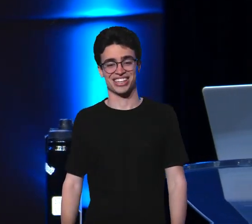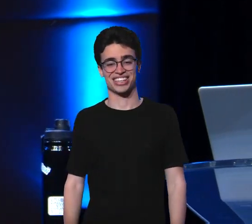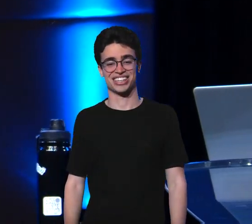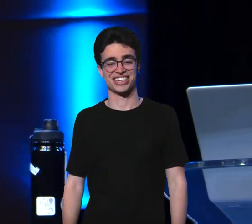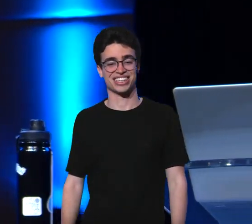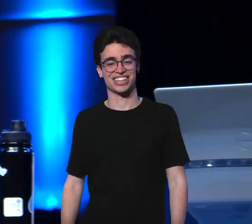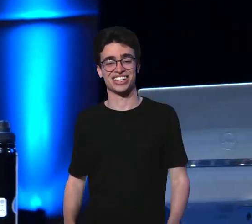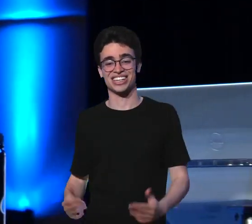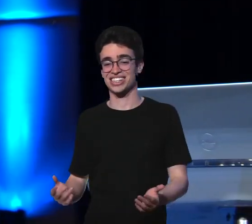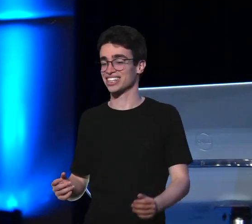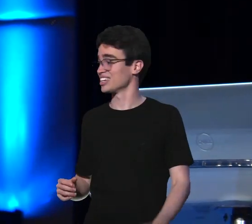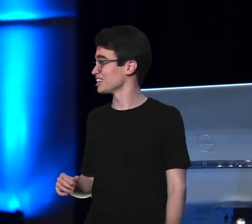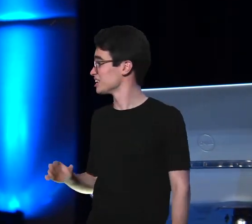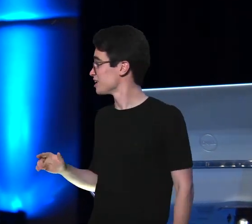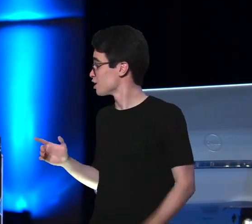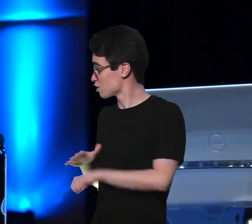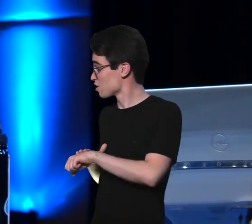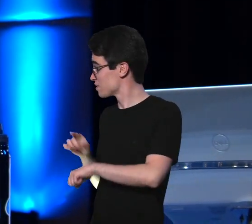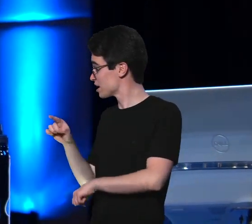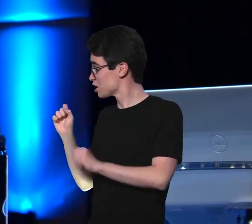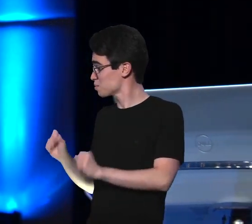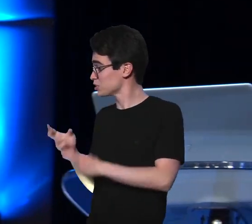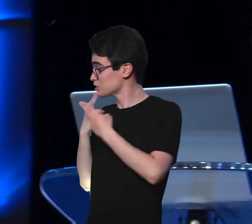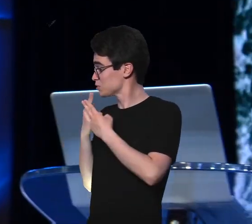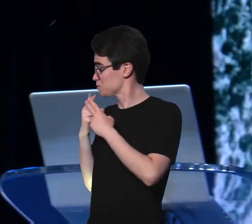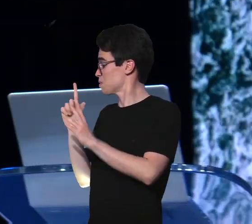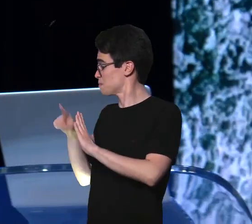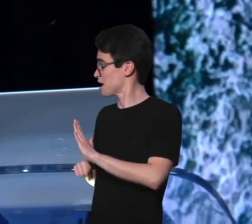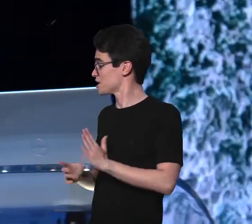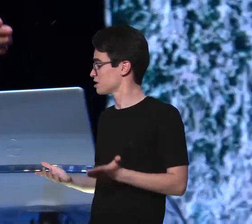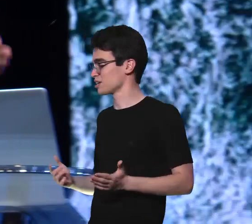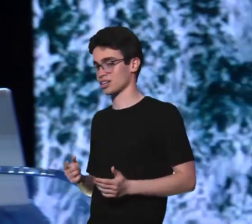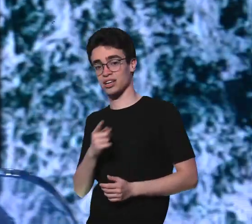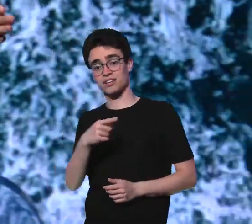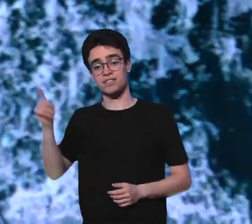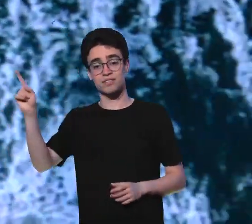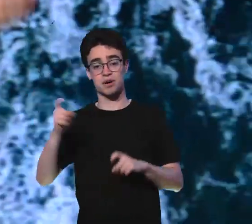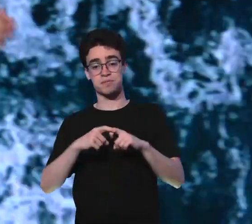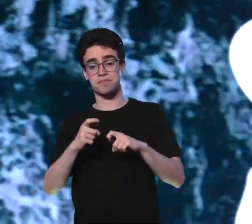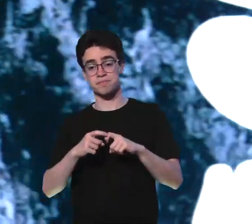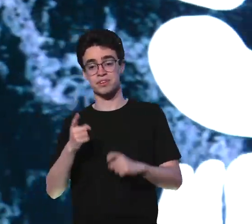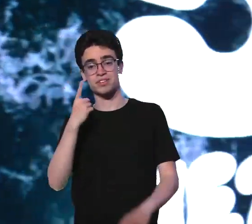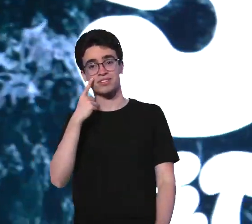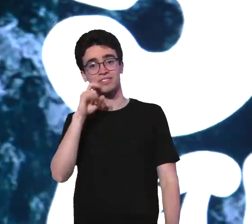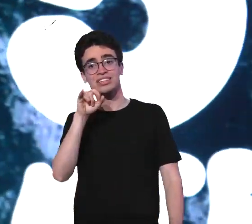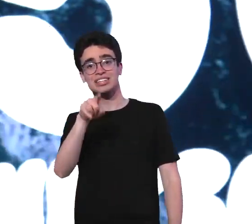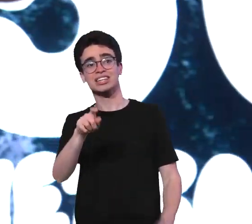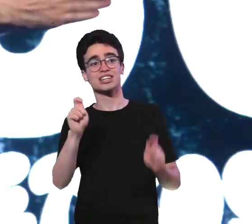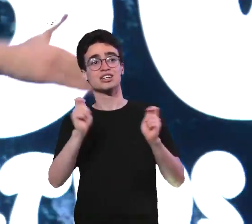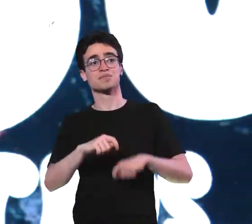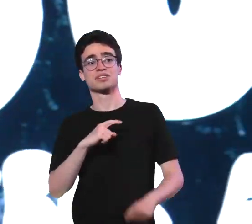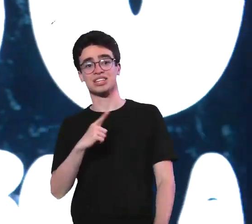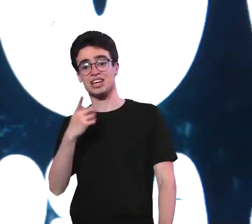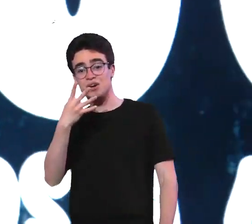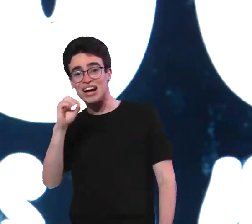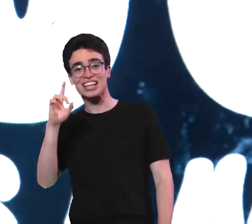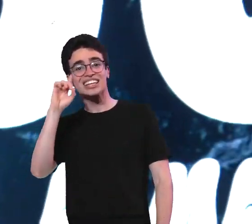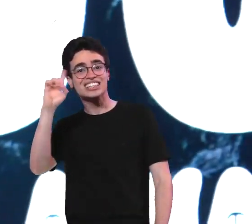E ela veio tipo, fala com ela para ela jejuar menos. Eu falei, não, leva ela no médico para ver se ela consegue fazer um de 40